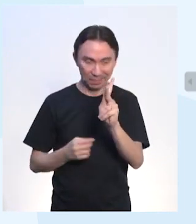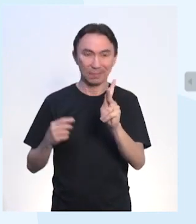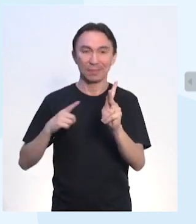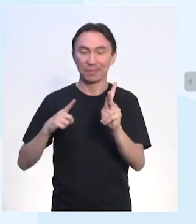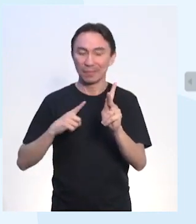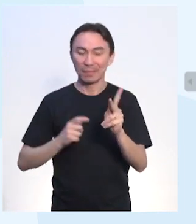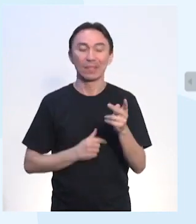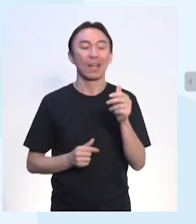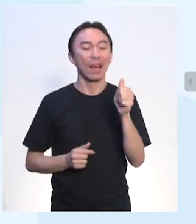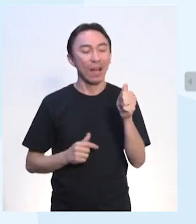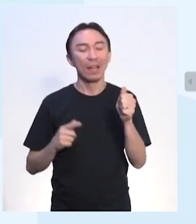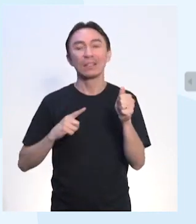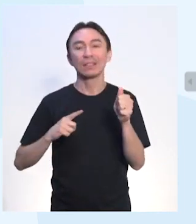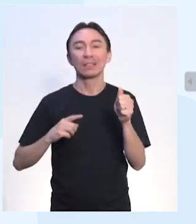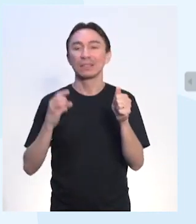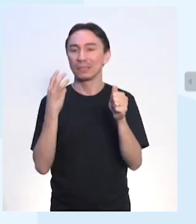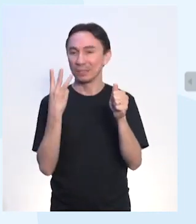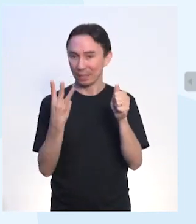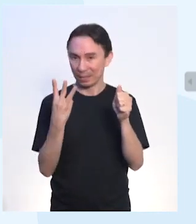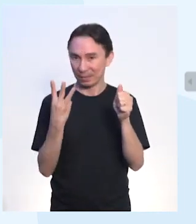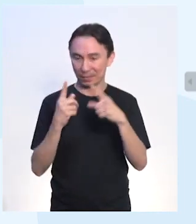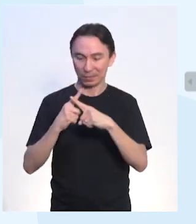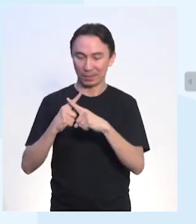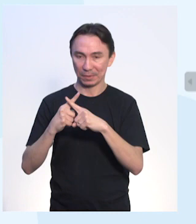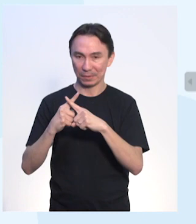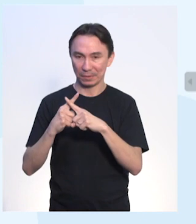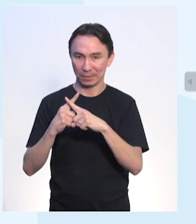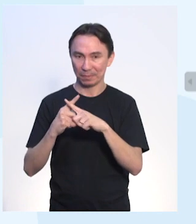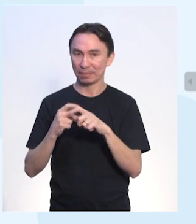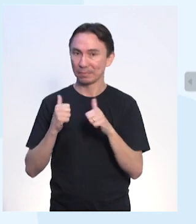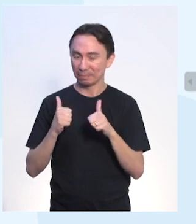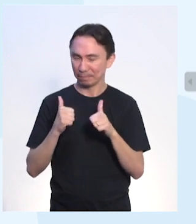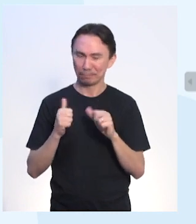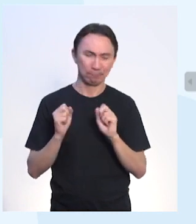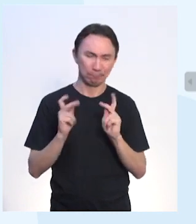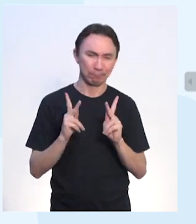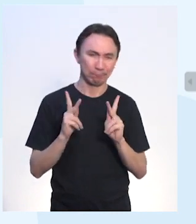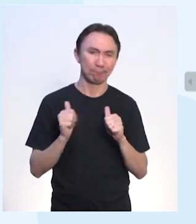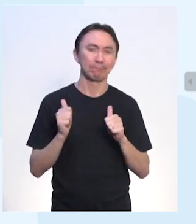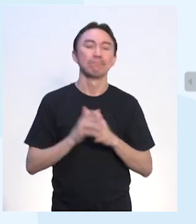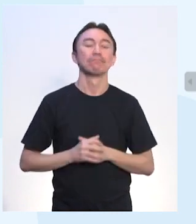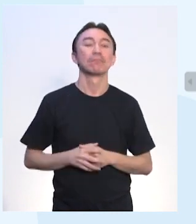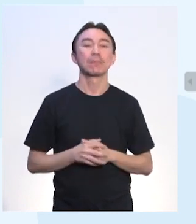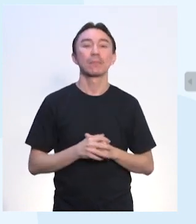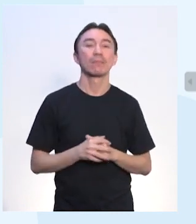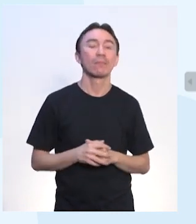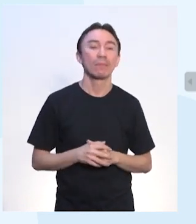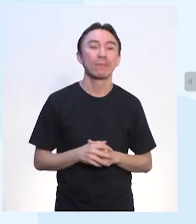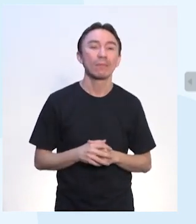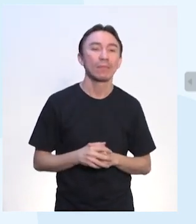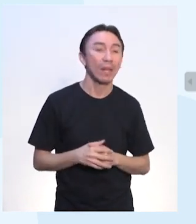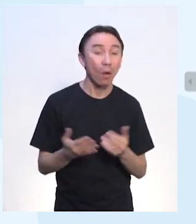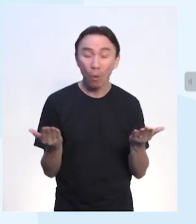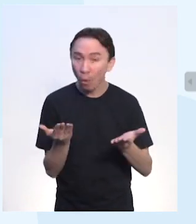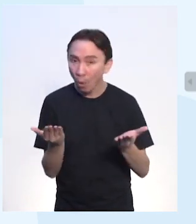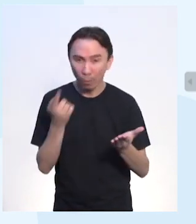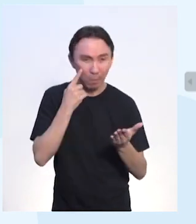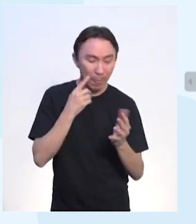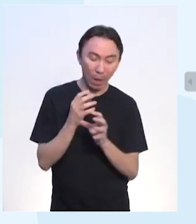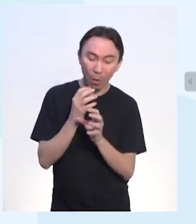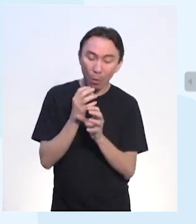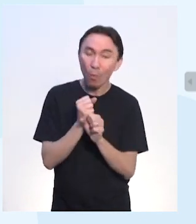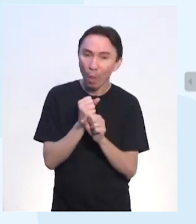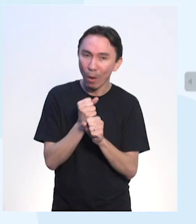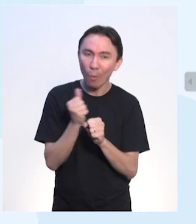A repete 3 vezes. Joia. Então, vou calcular o total de